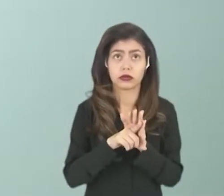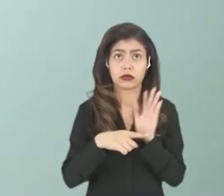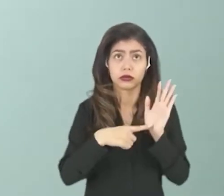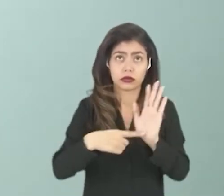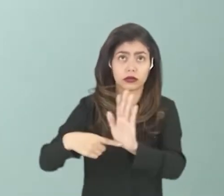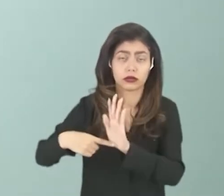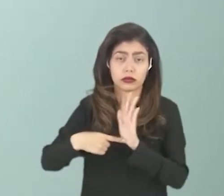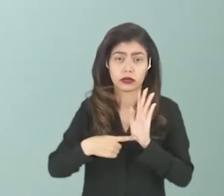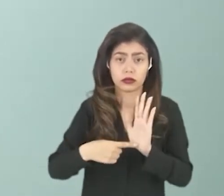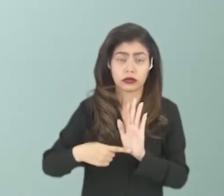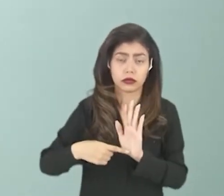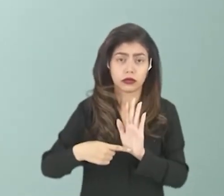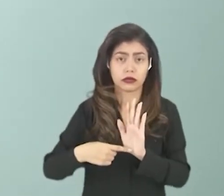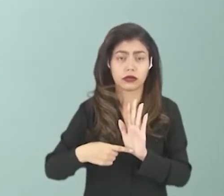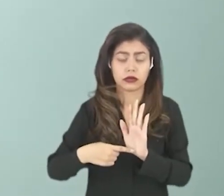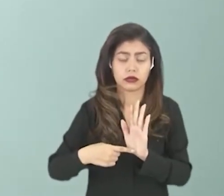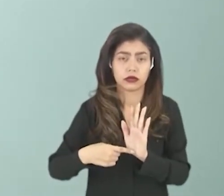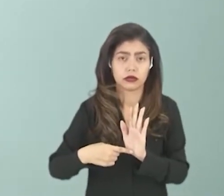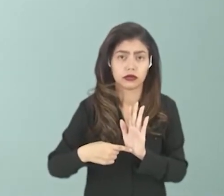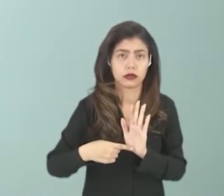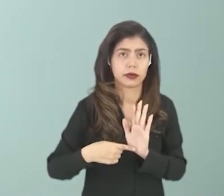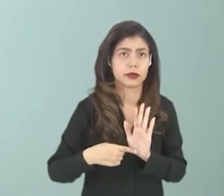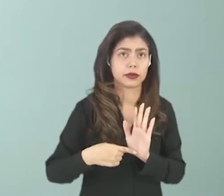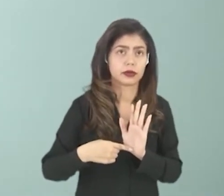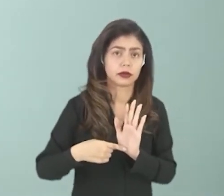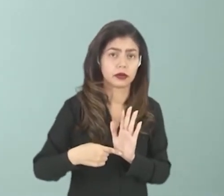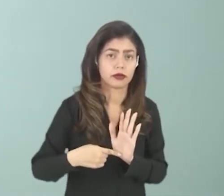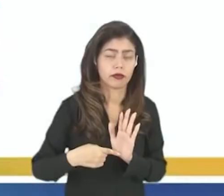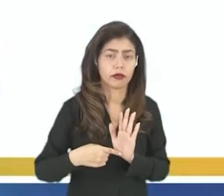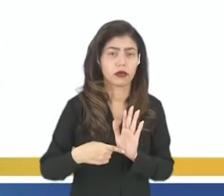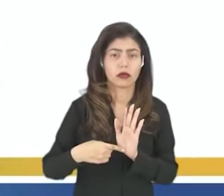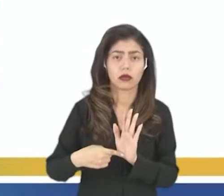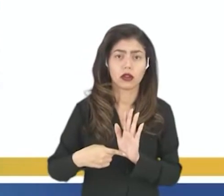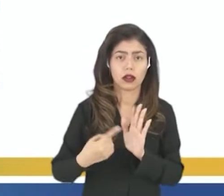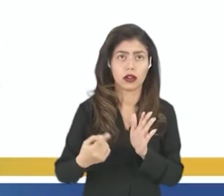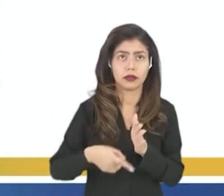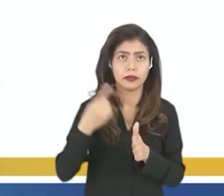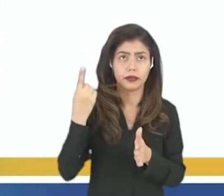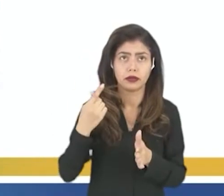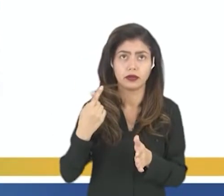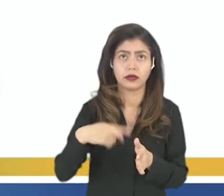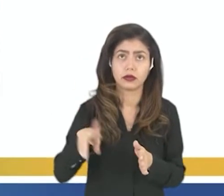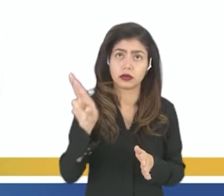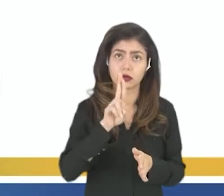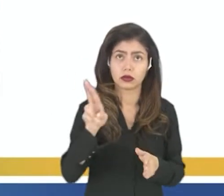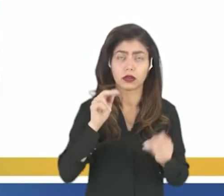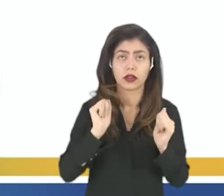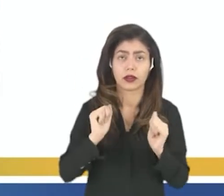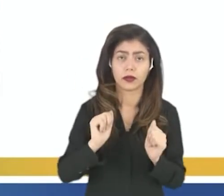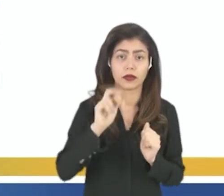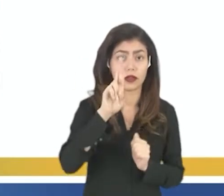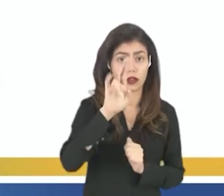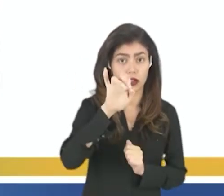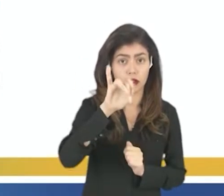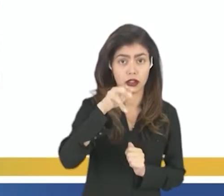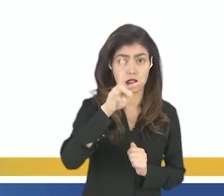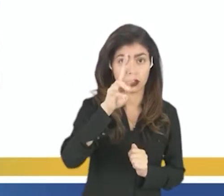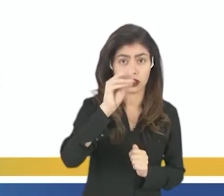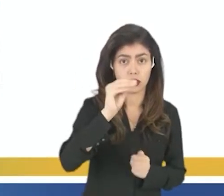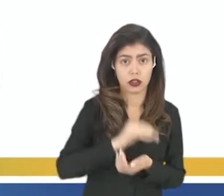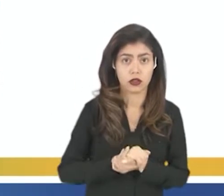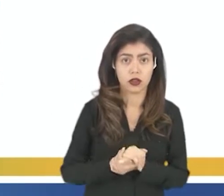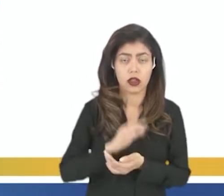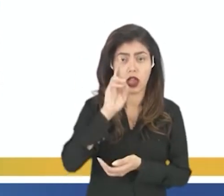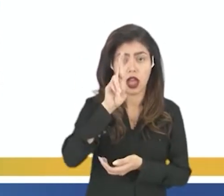regulamentado e a gente vai ver isso ao longo da aula então primeiro esse nome pode ser dado rejeitos radioativos ou